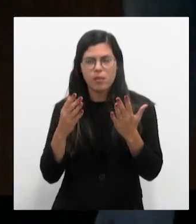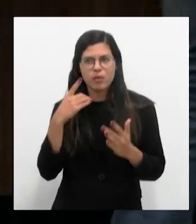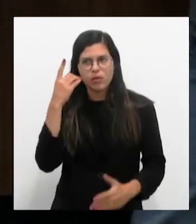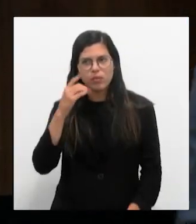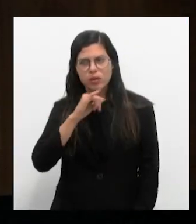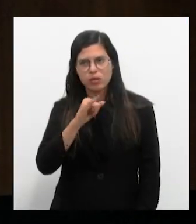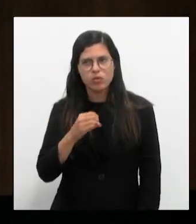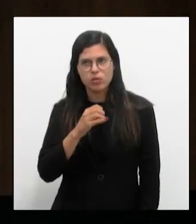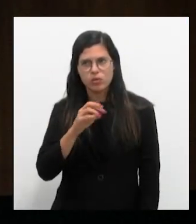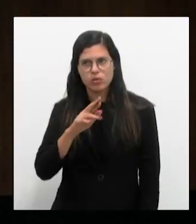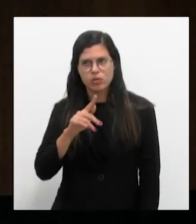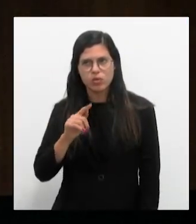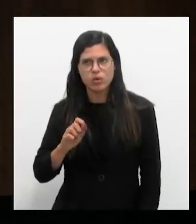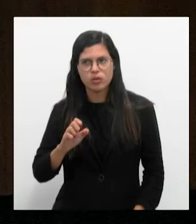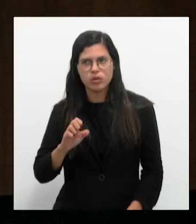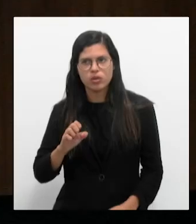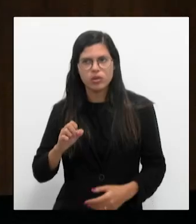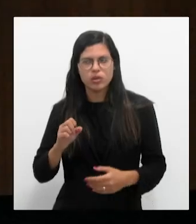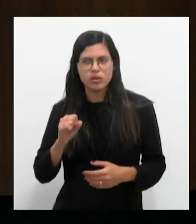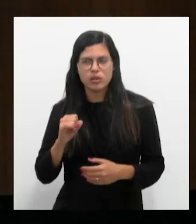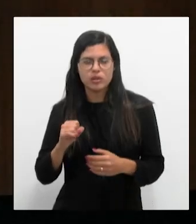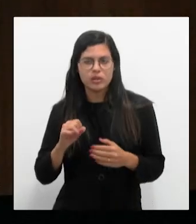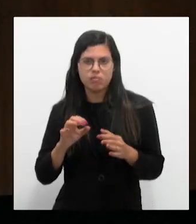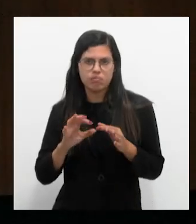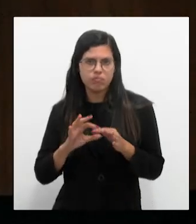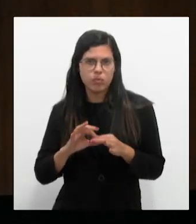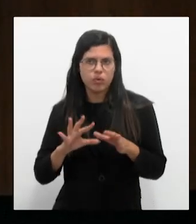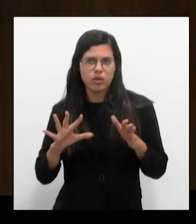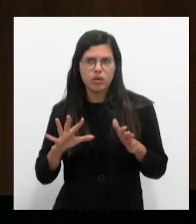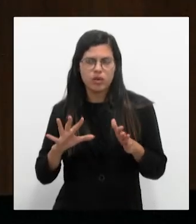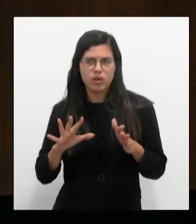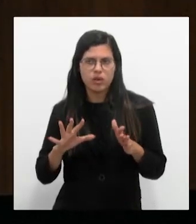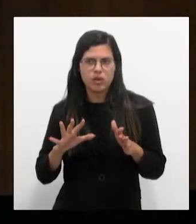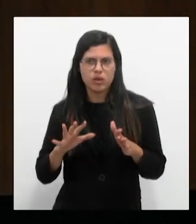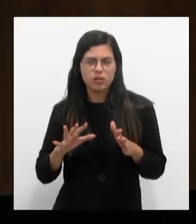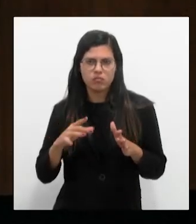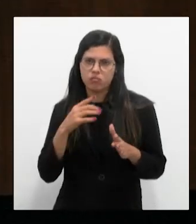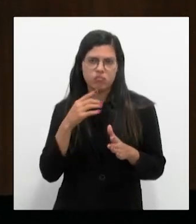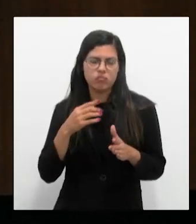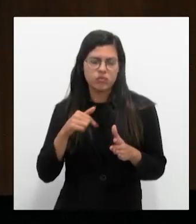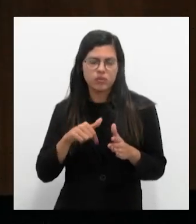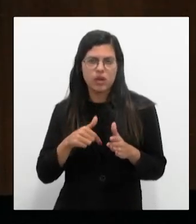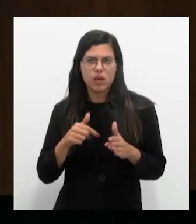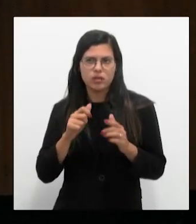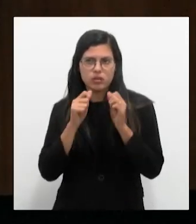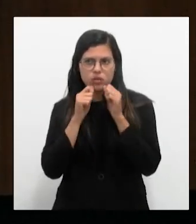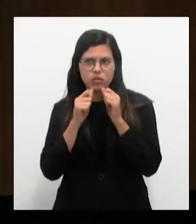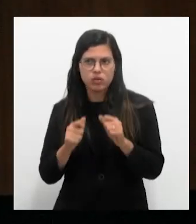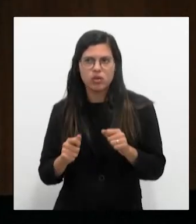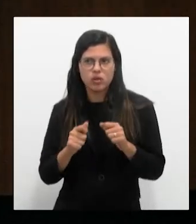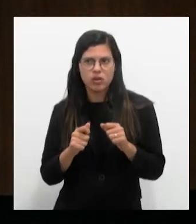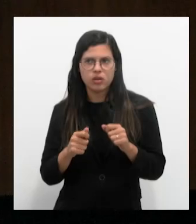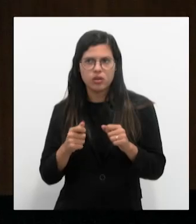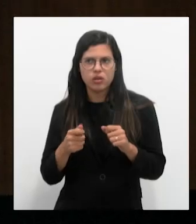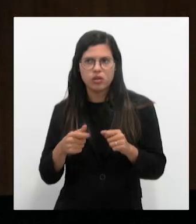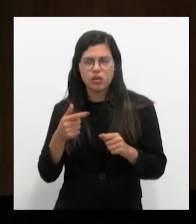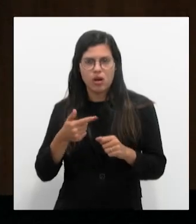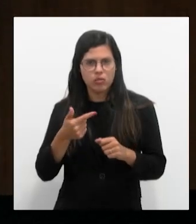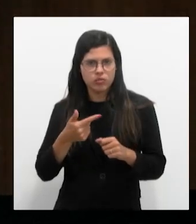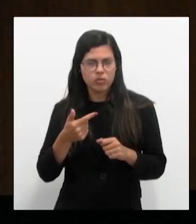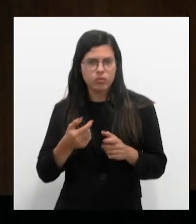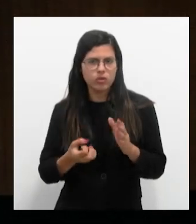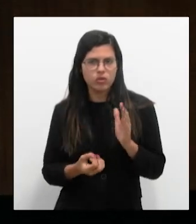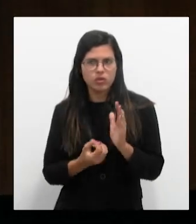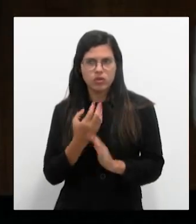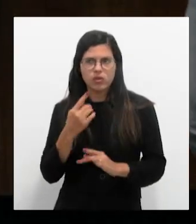e se ele puder, eu não sei se ele está me ouvindo, puder aí passar para a assessoria e me conceder a coautoria também, porque o Luiz Cláudio é